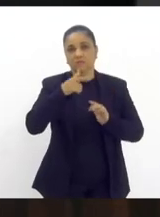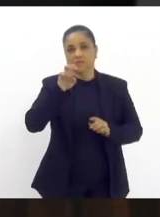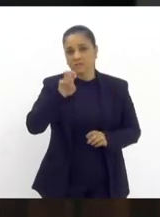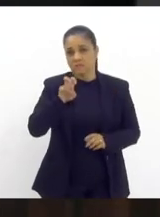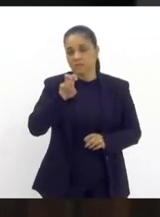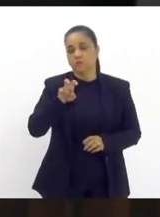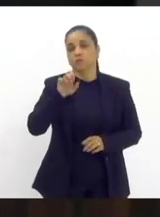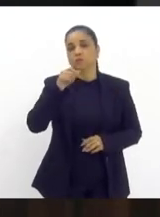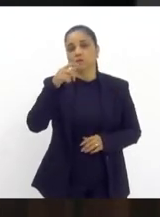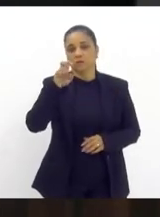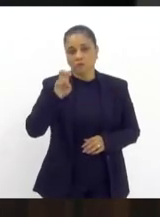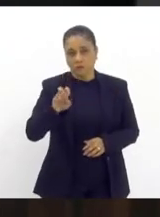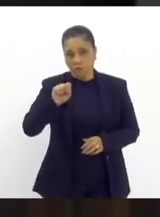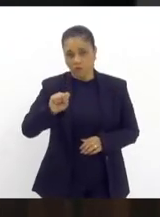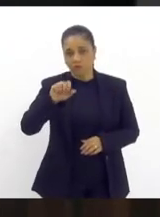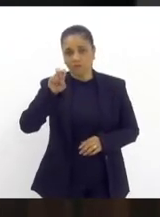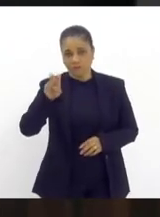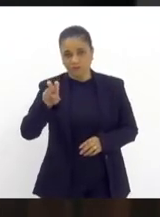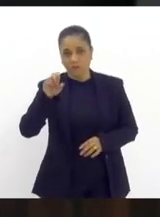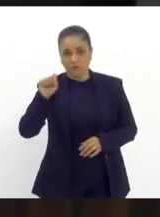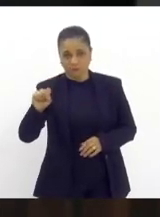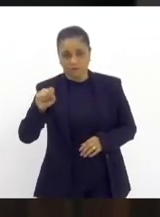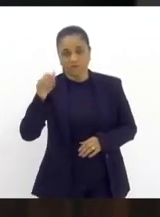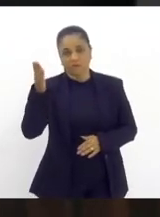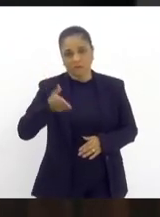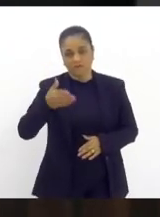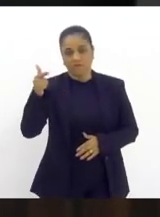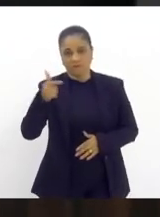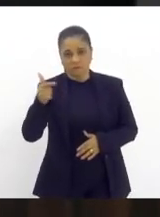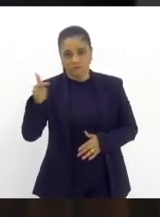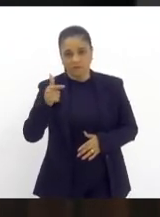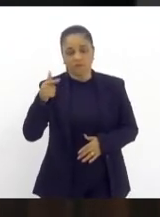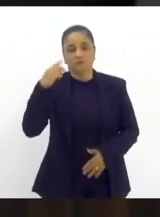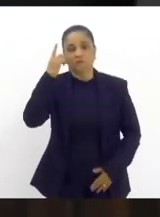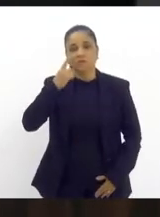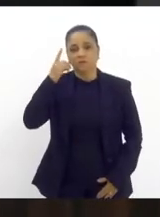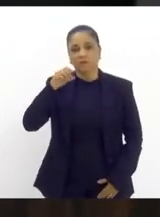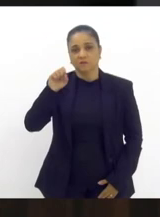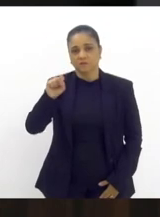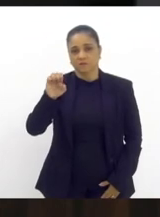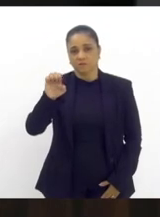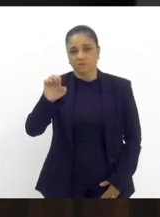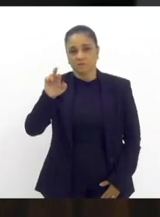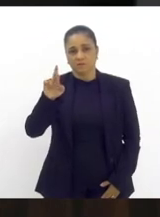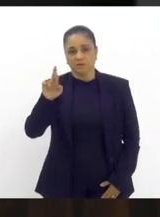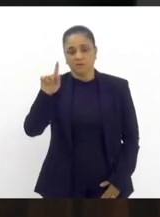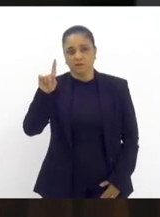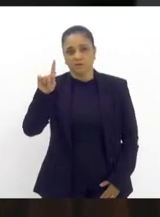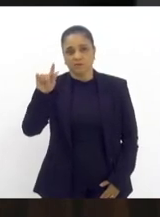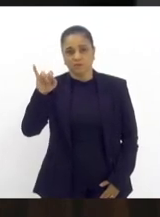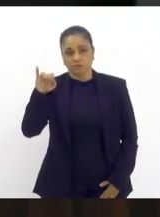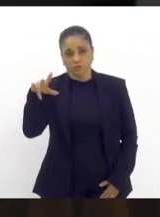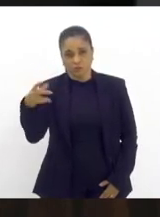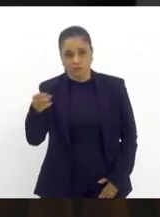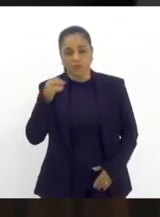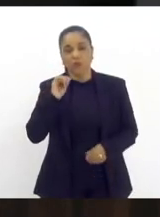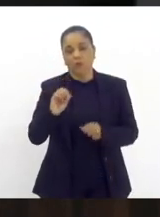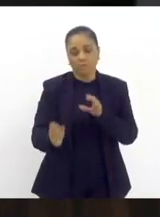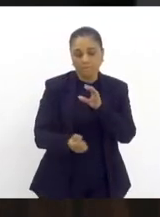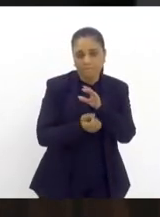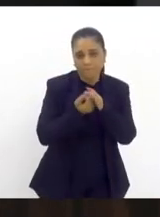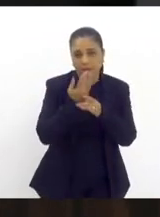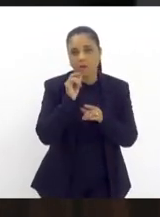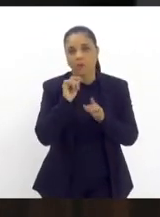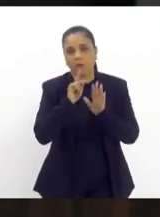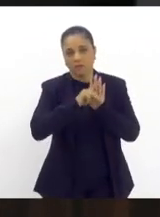2022 de autoria do deputado Doutor Serginho que dispõe sobre a criação do selo empresa